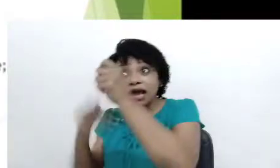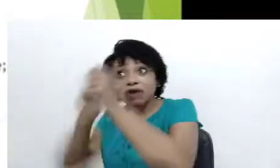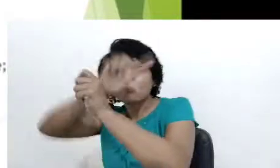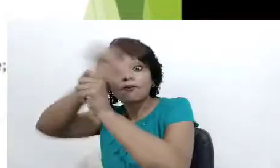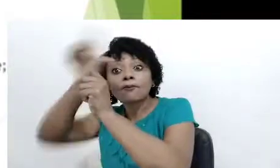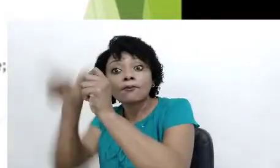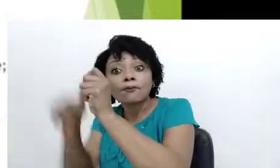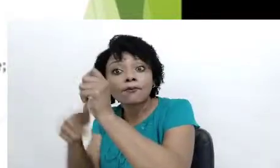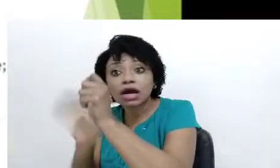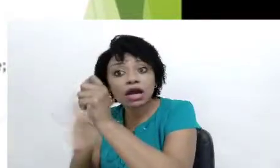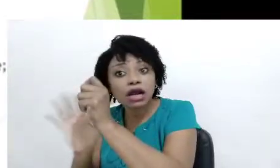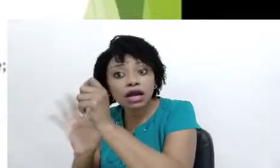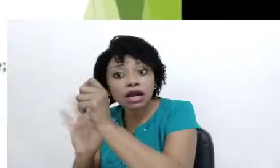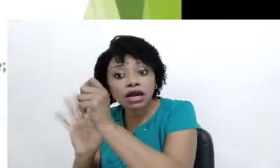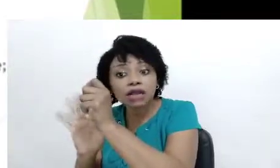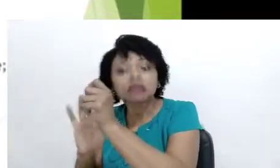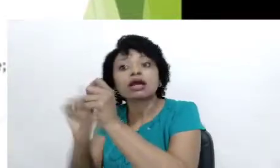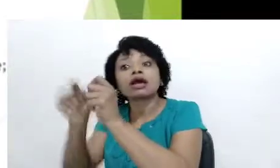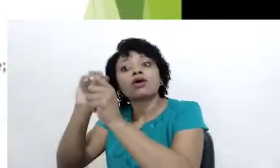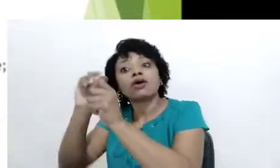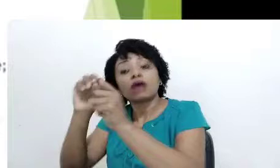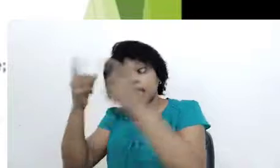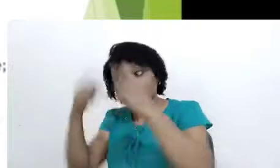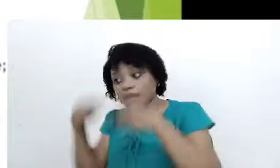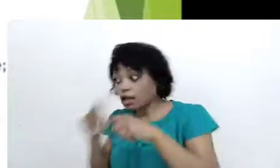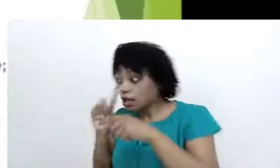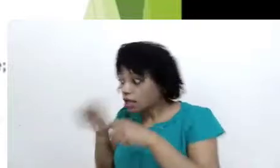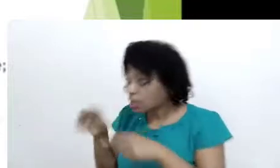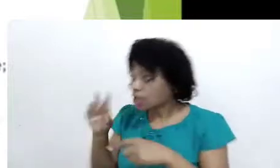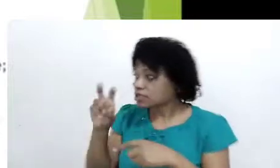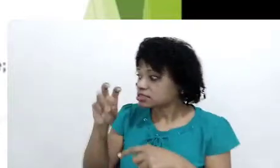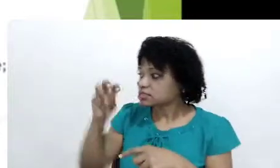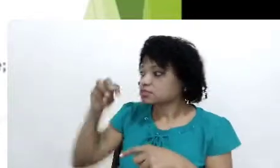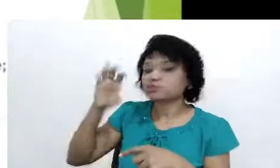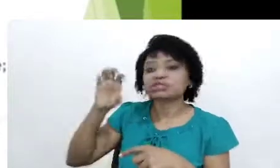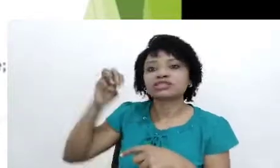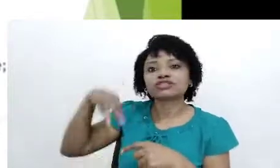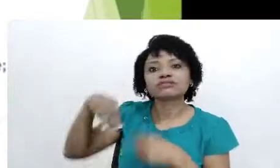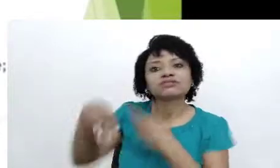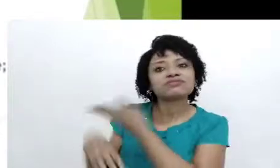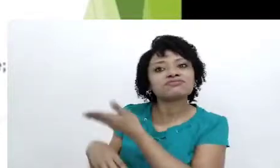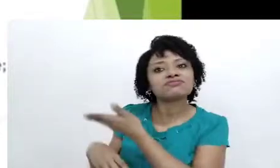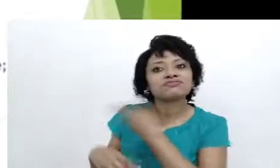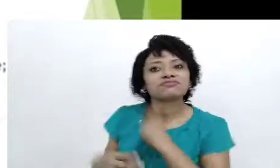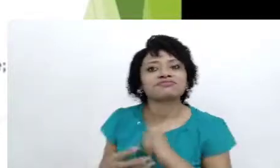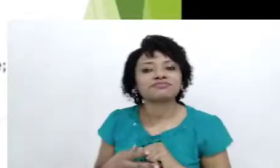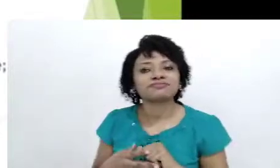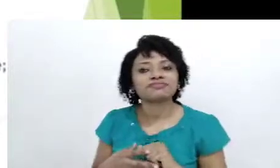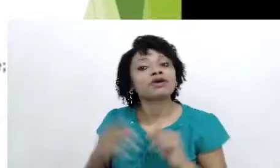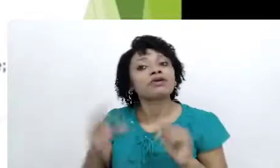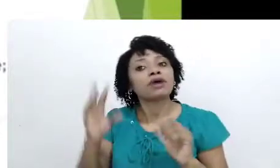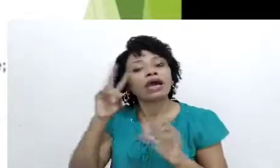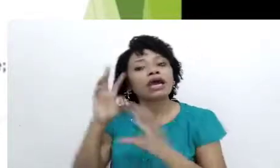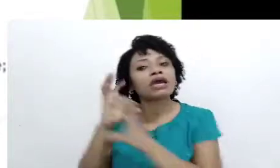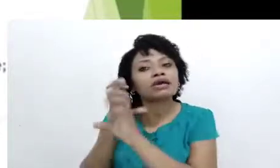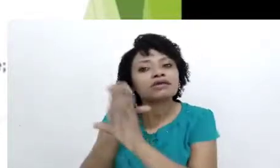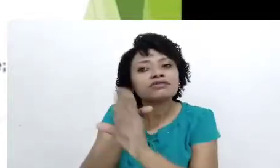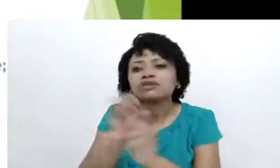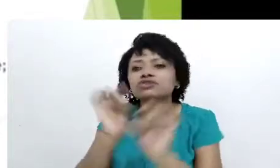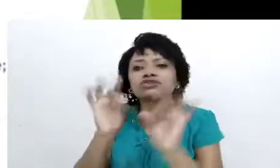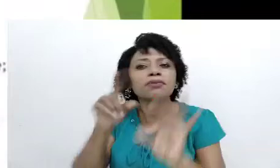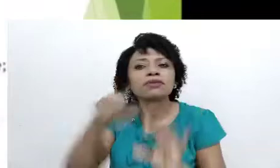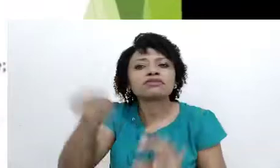ao vetor propriamente dito. Se aparecer só a letrinha e o número, a gente está se referindo ao módulo desse